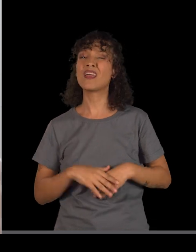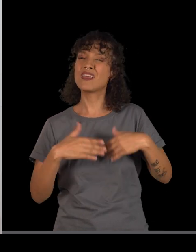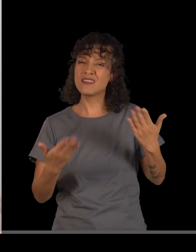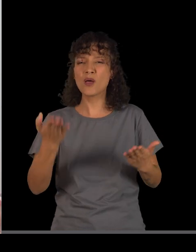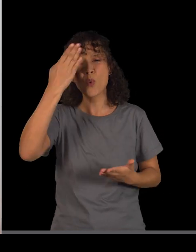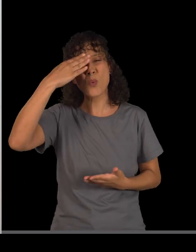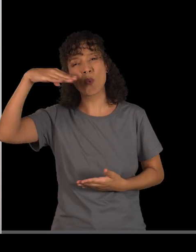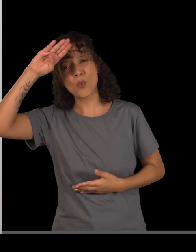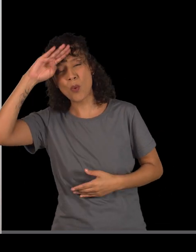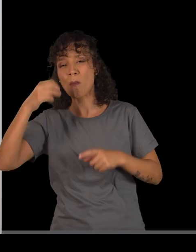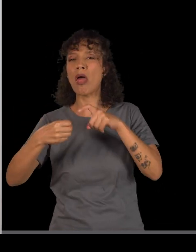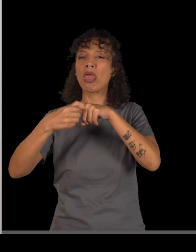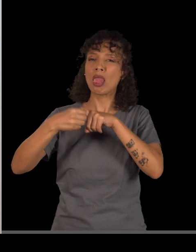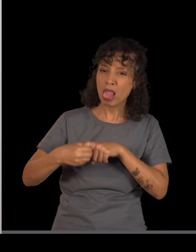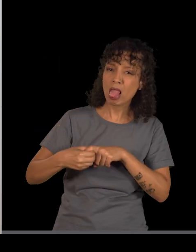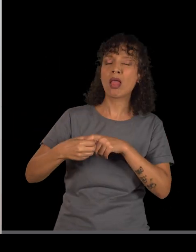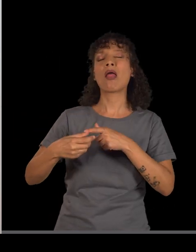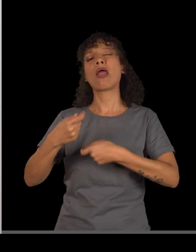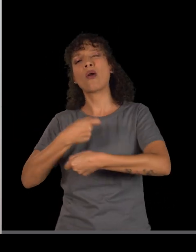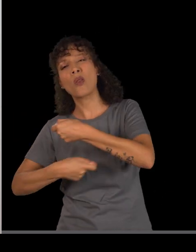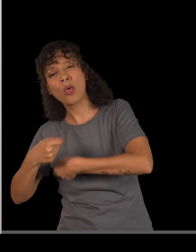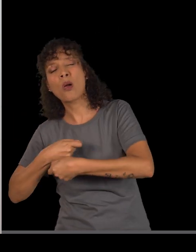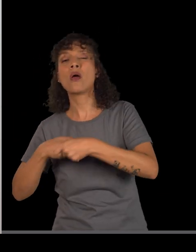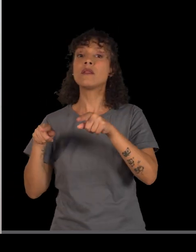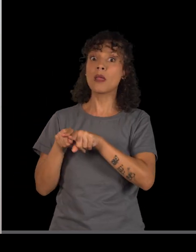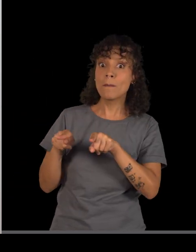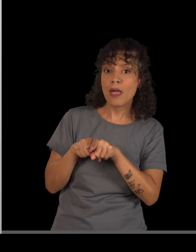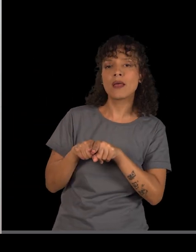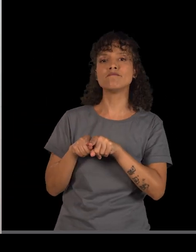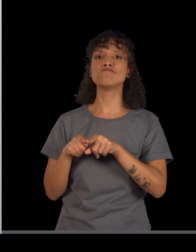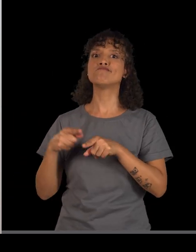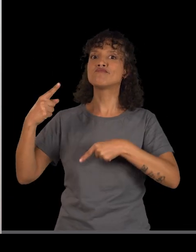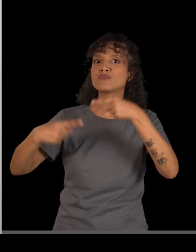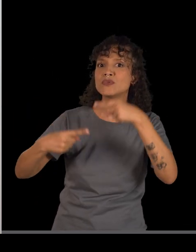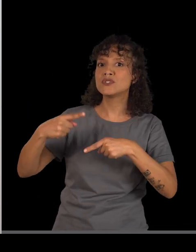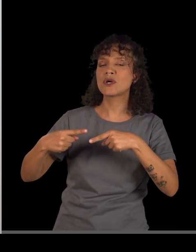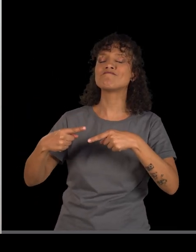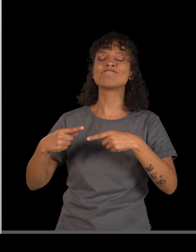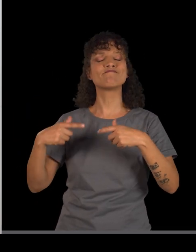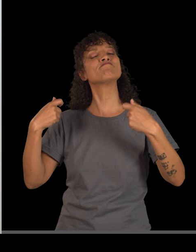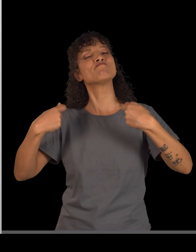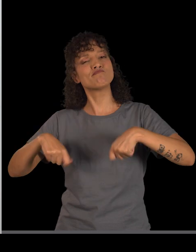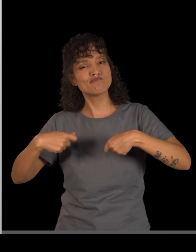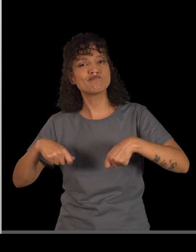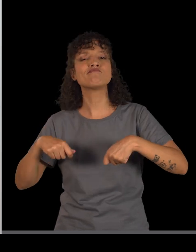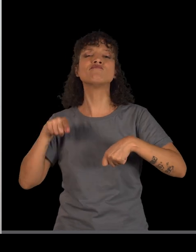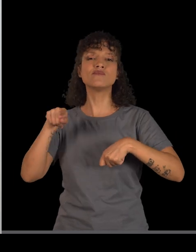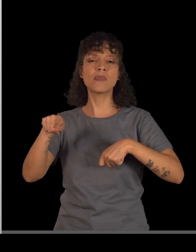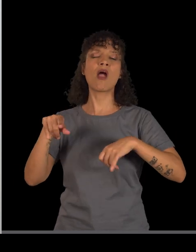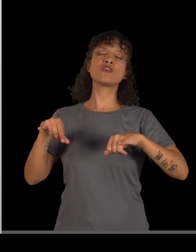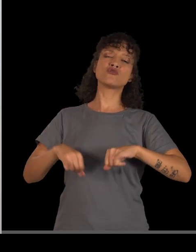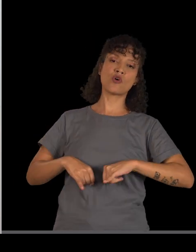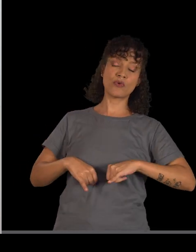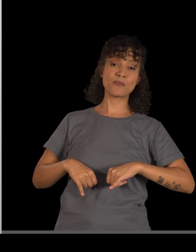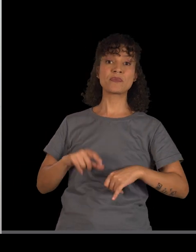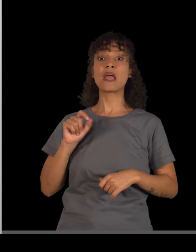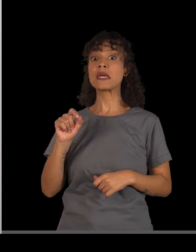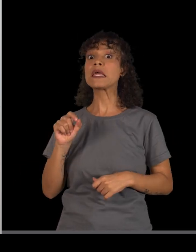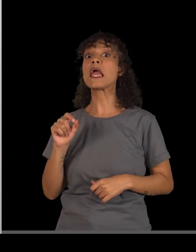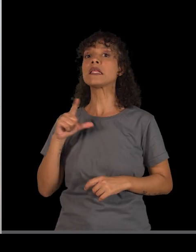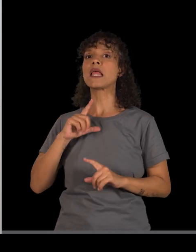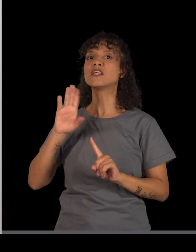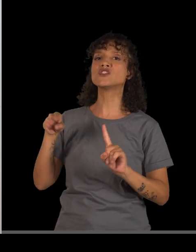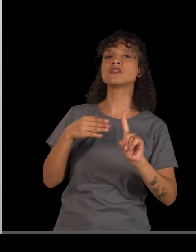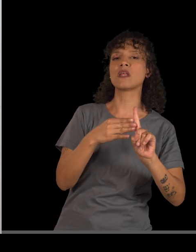tanto política quanto econômica, sofria muitas consequências com relação a isso. Um dos ditadores de destaque foi